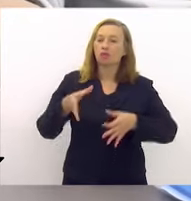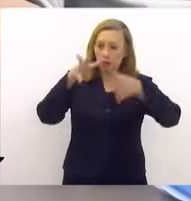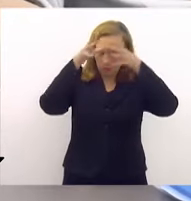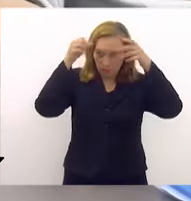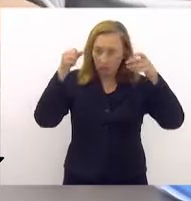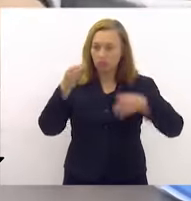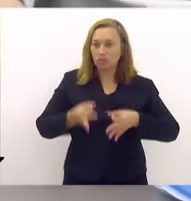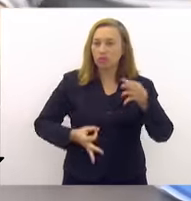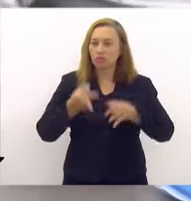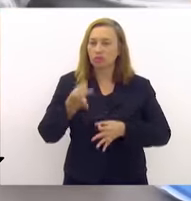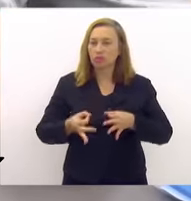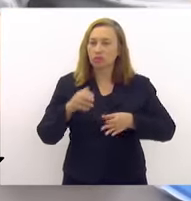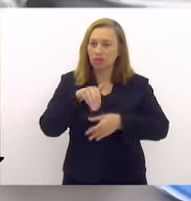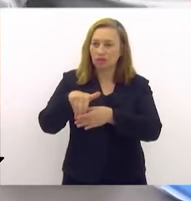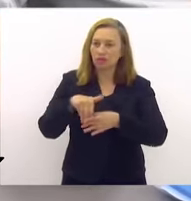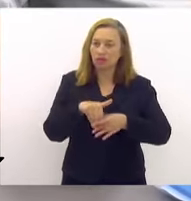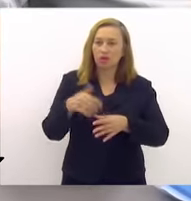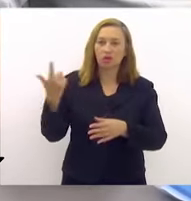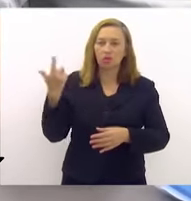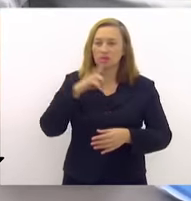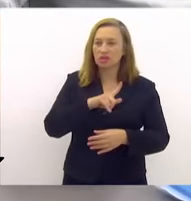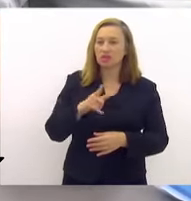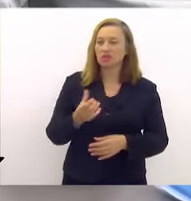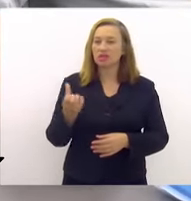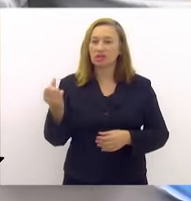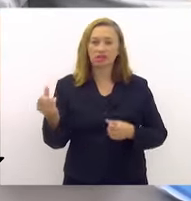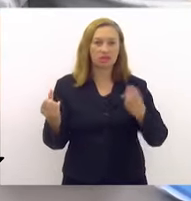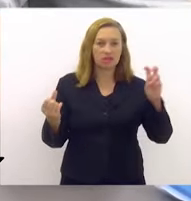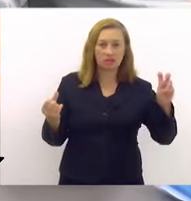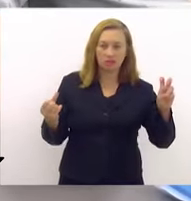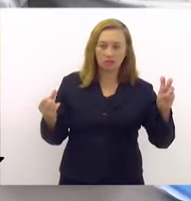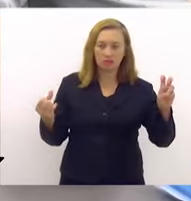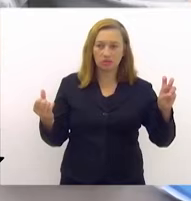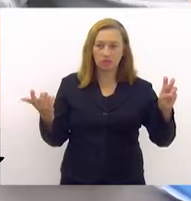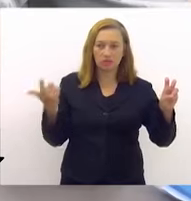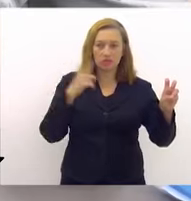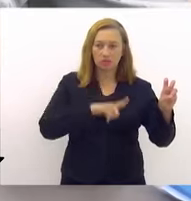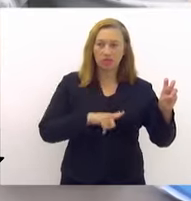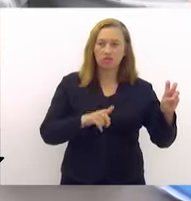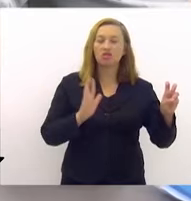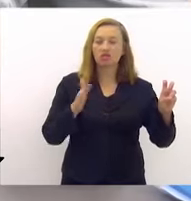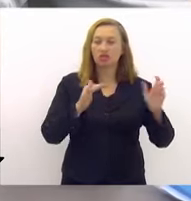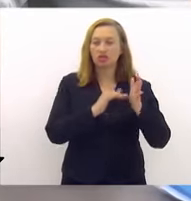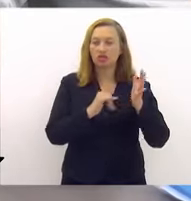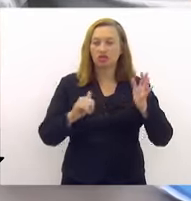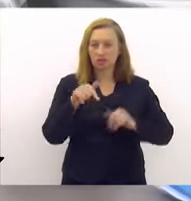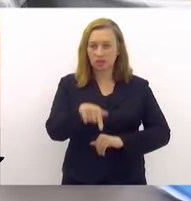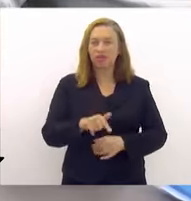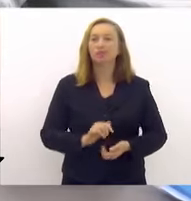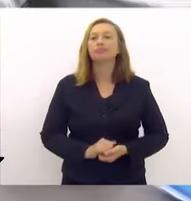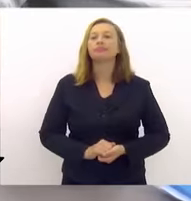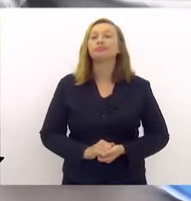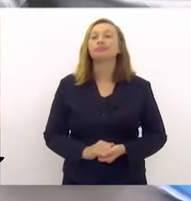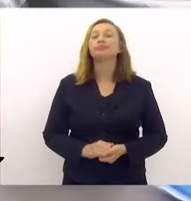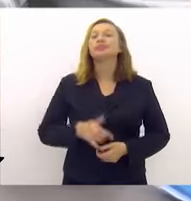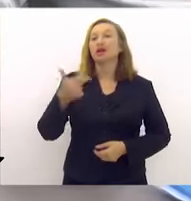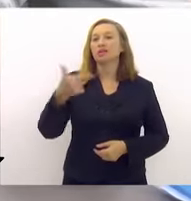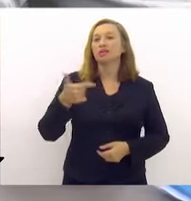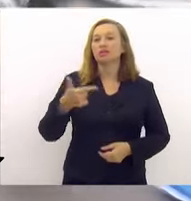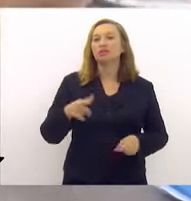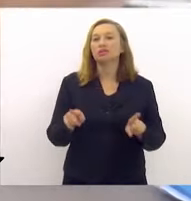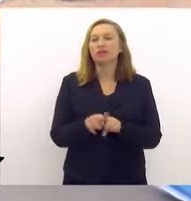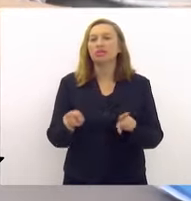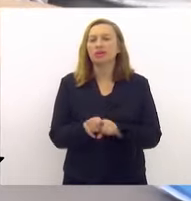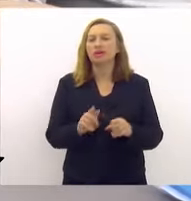participar da votação, e nós ganhamos por 6-5, inacreditável. E já foi retirado aqui. A segunda,